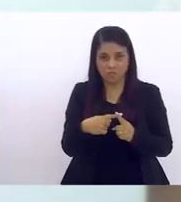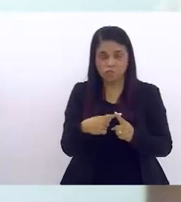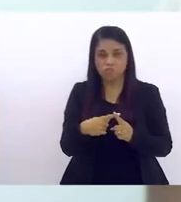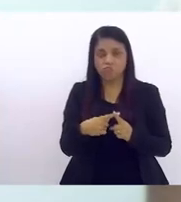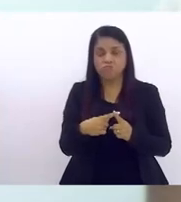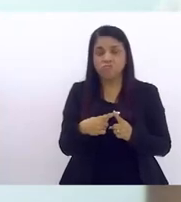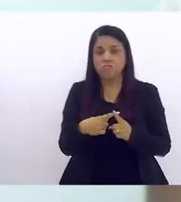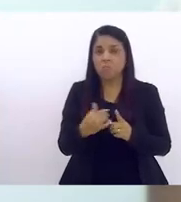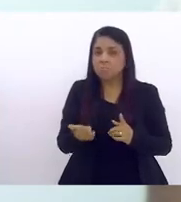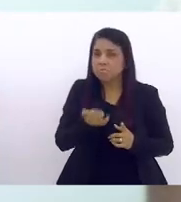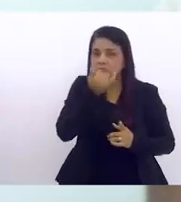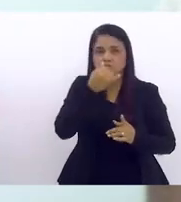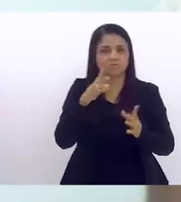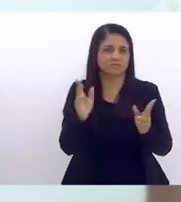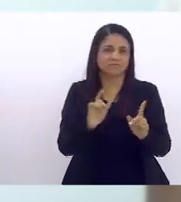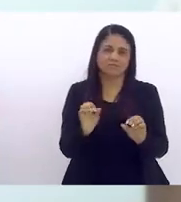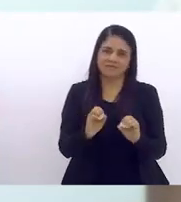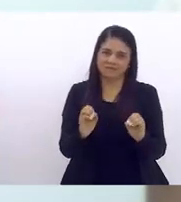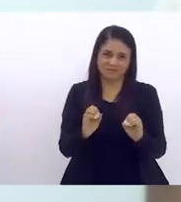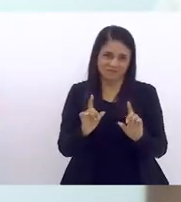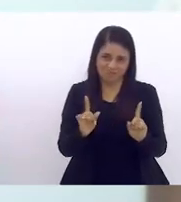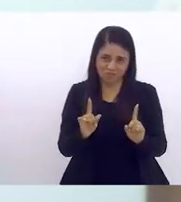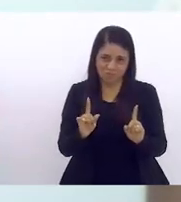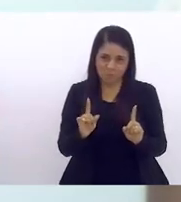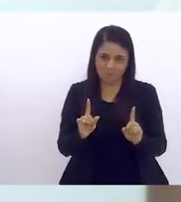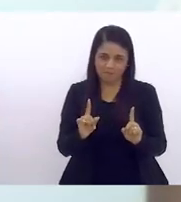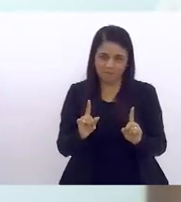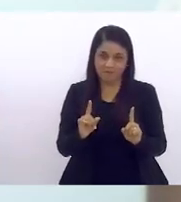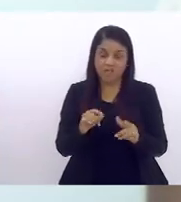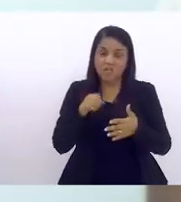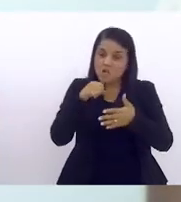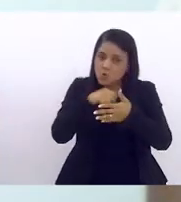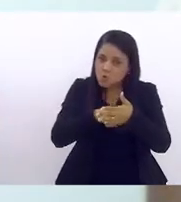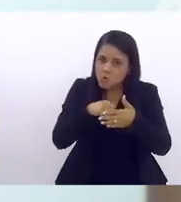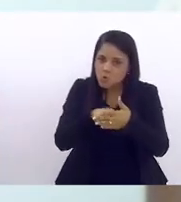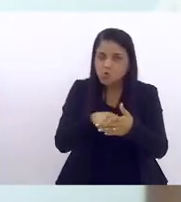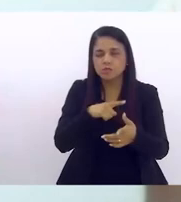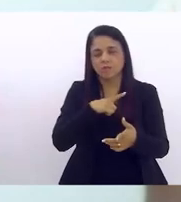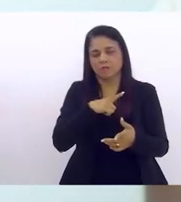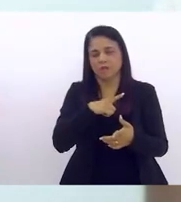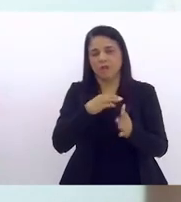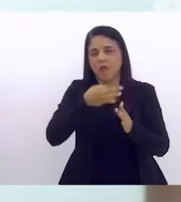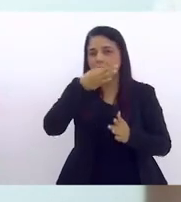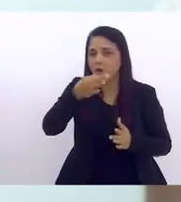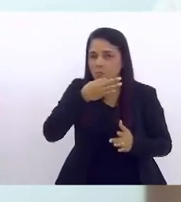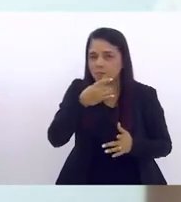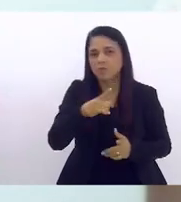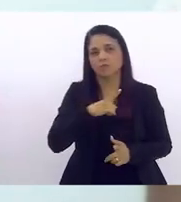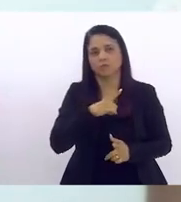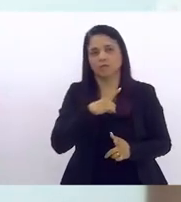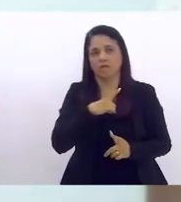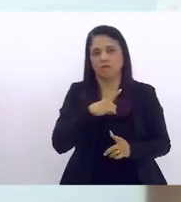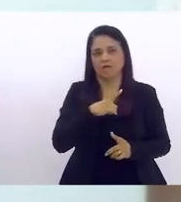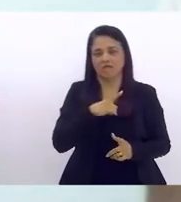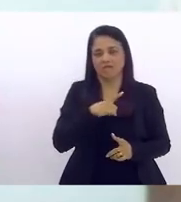por acaso, nada é sem luta, nada é sem argumento, nada é sem